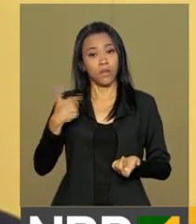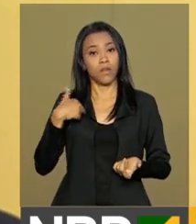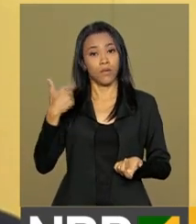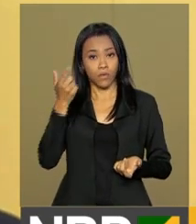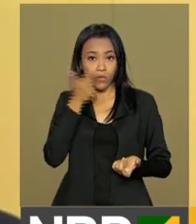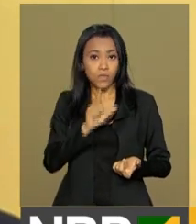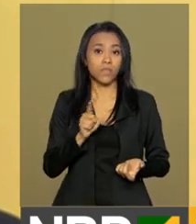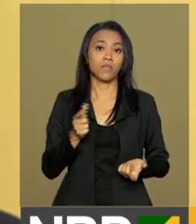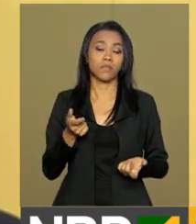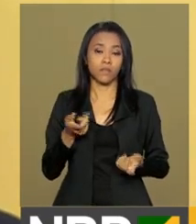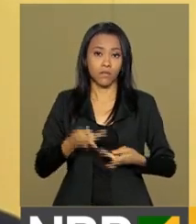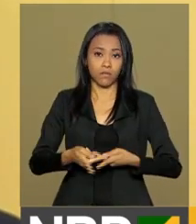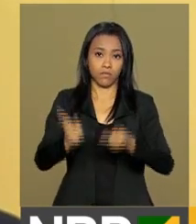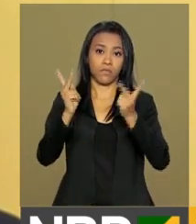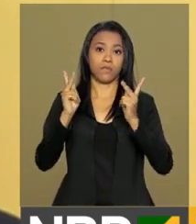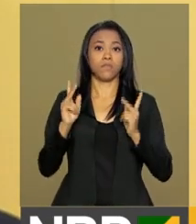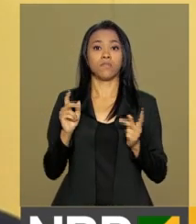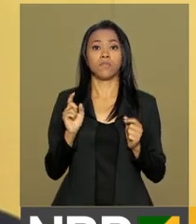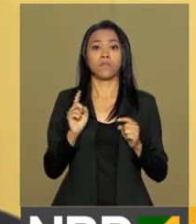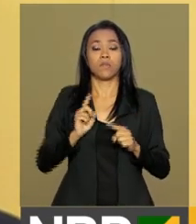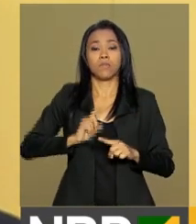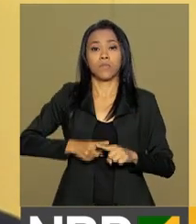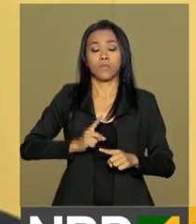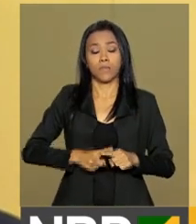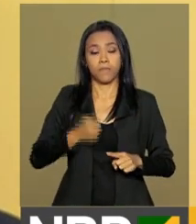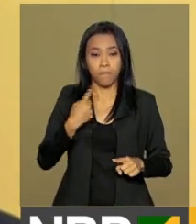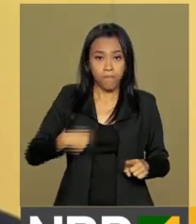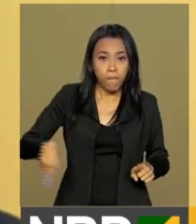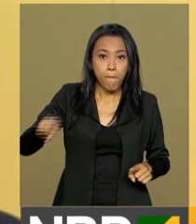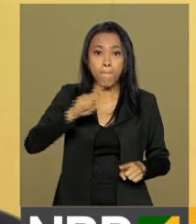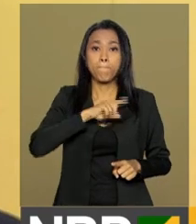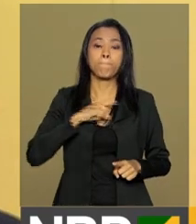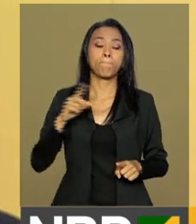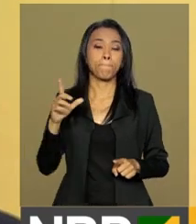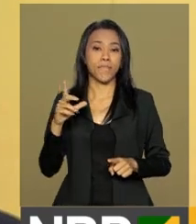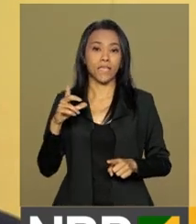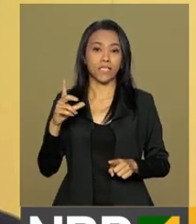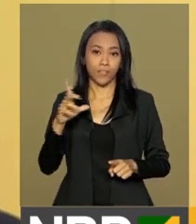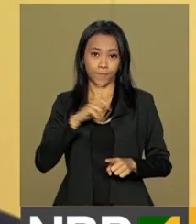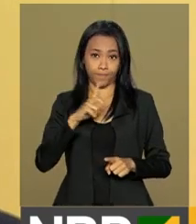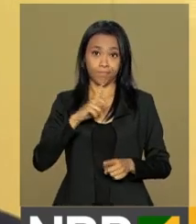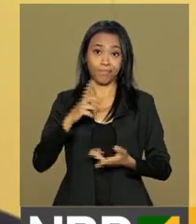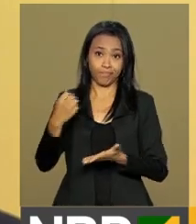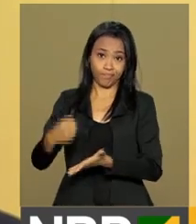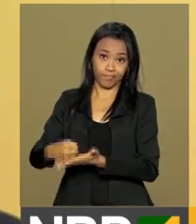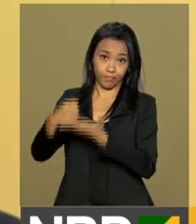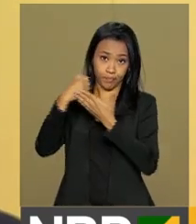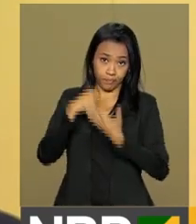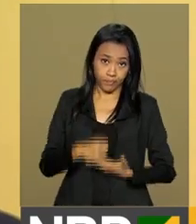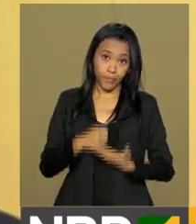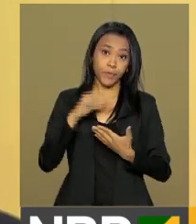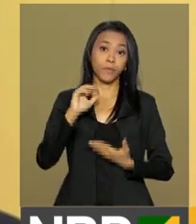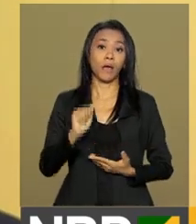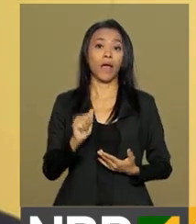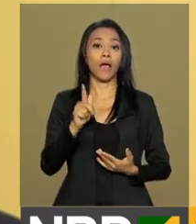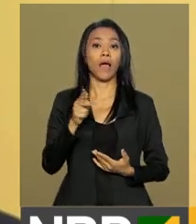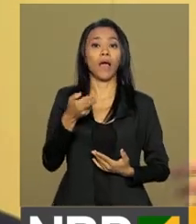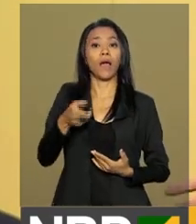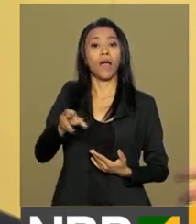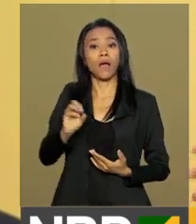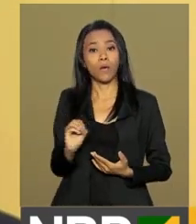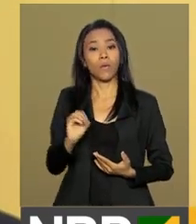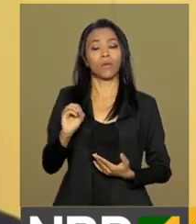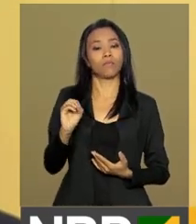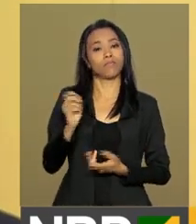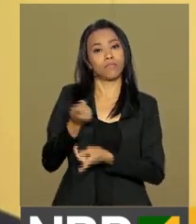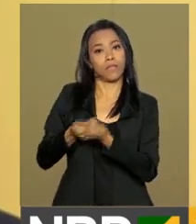adiante precisamente porque nós tivemos um amparo extraordinário do agronegócio no nosso país. E